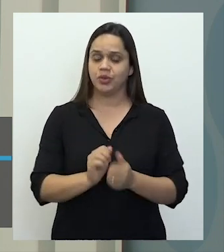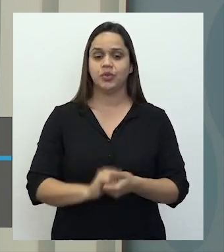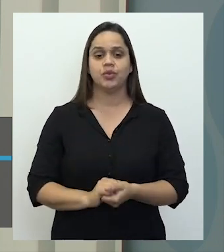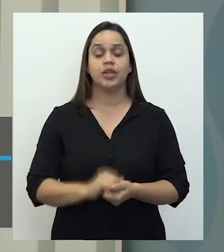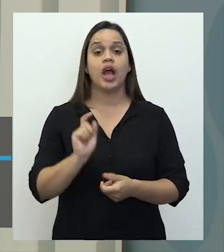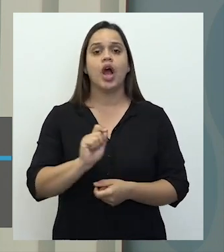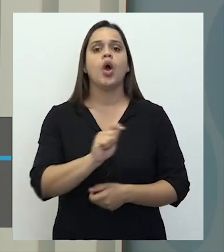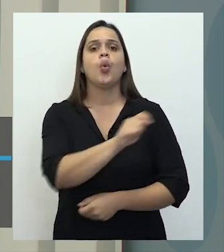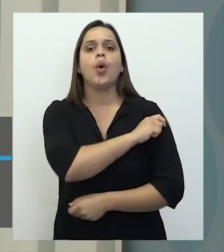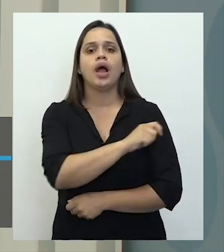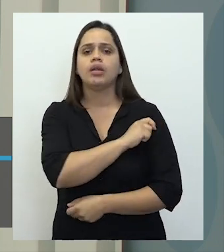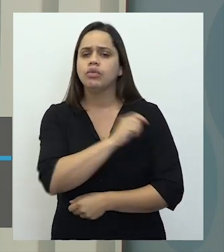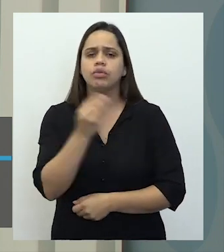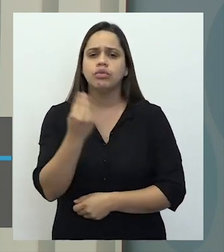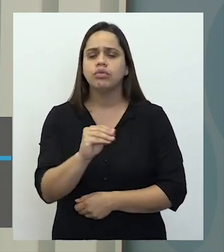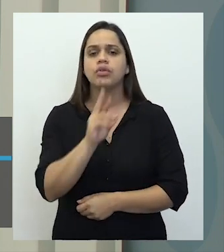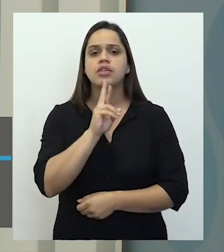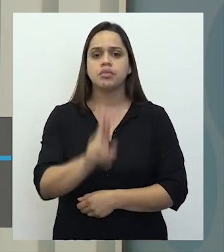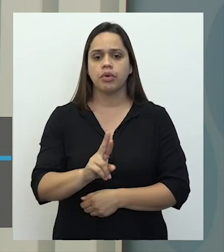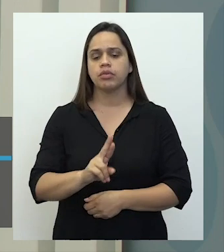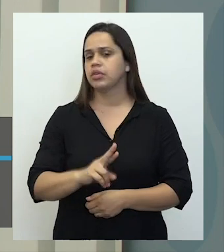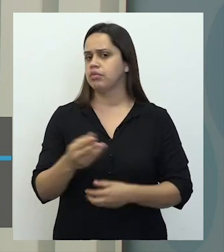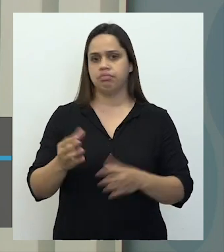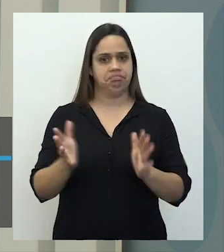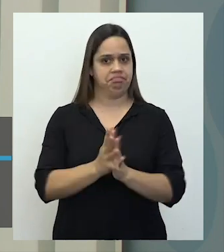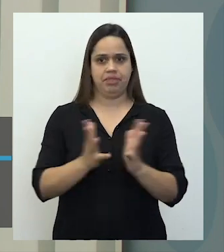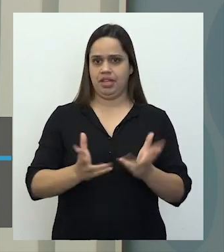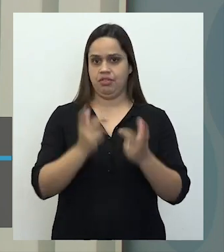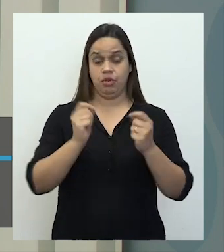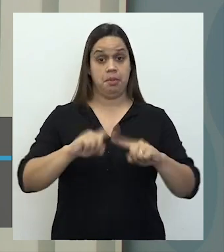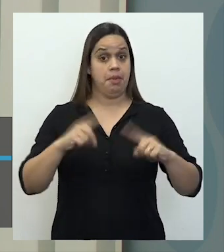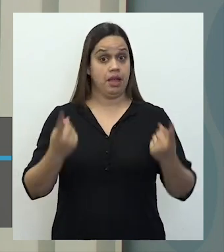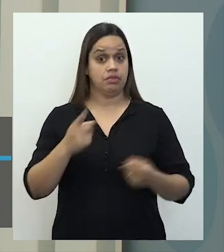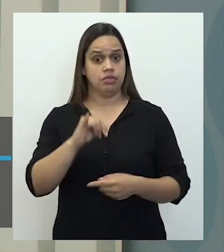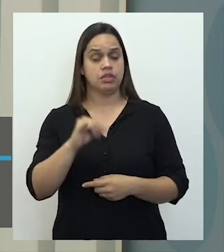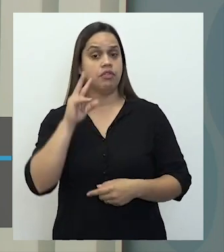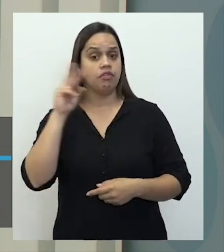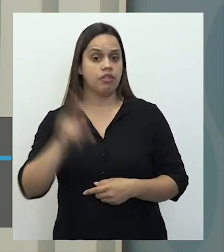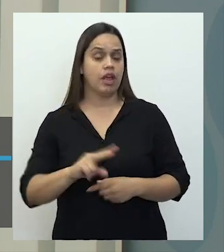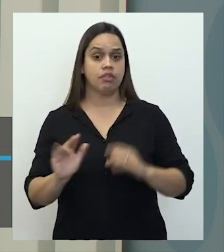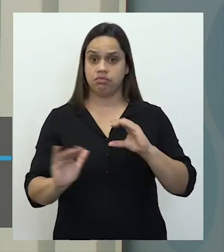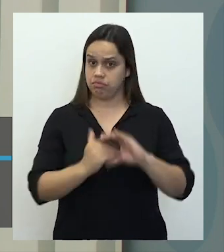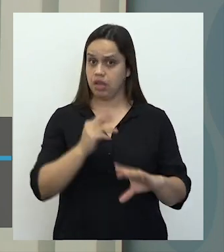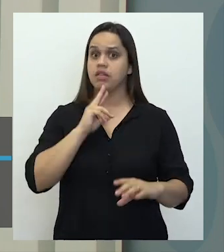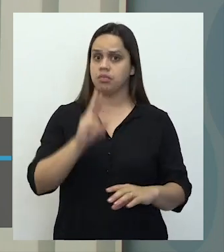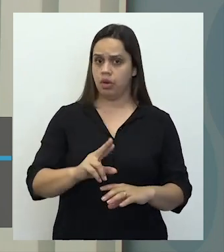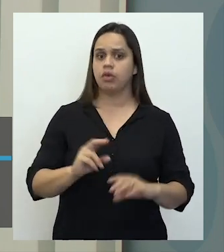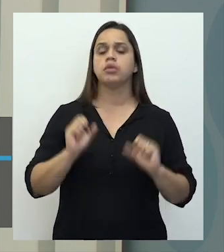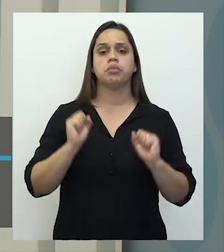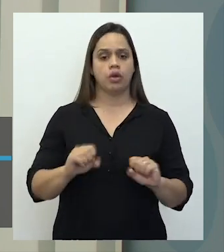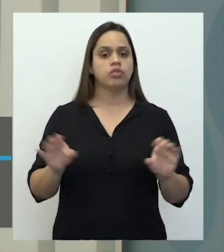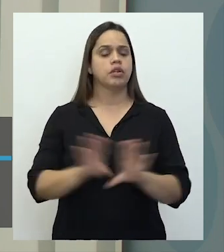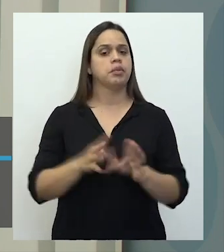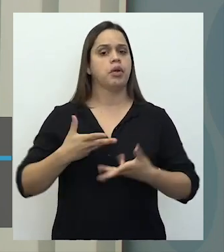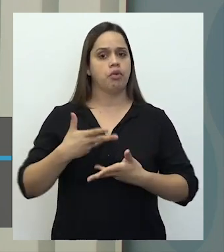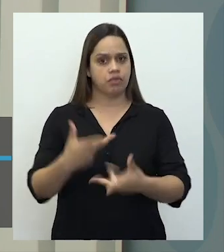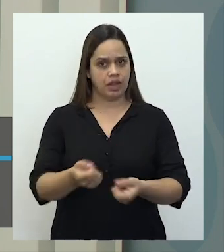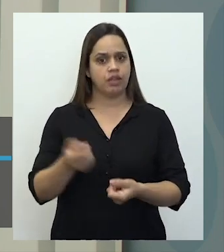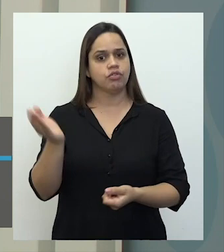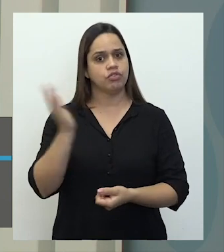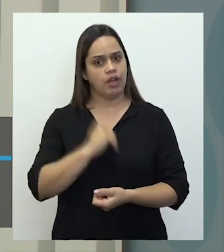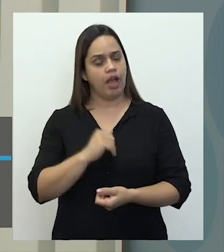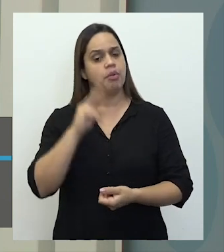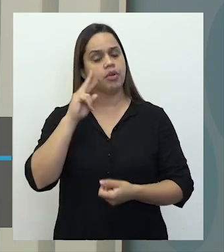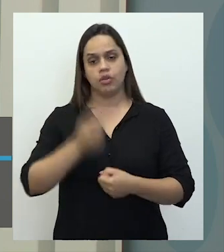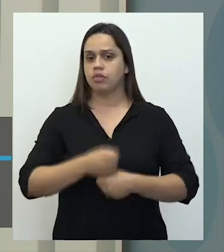o aluno tal respondeu tal. Nossa, maravilhoso. Mas se você, professor, que também quiser enviar sua resposta, esteja convidado, o